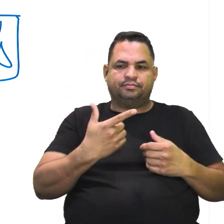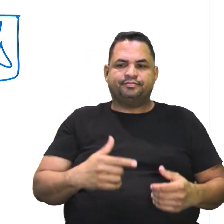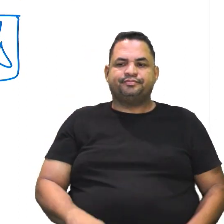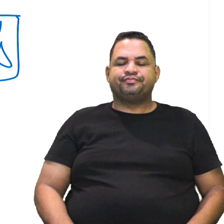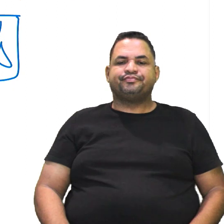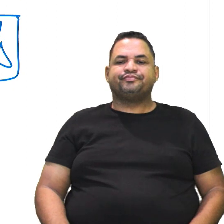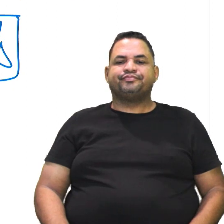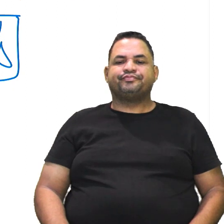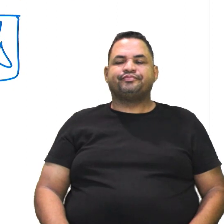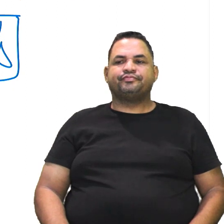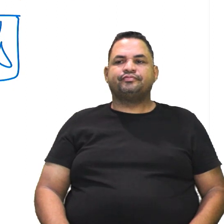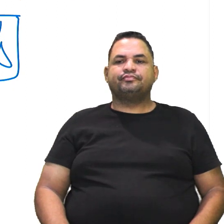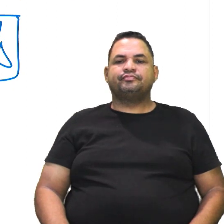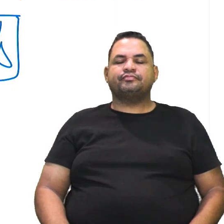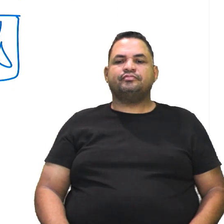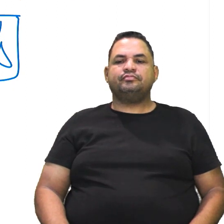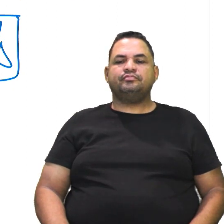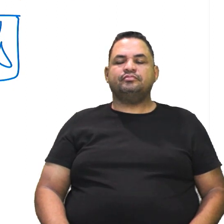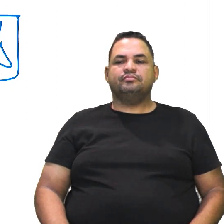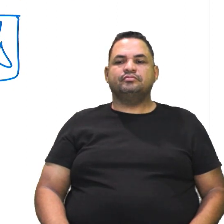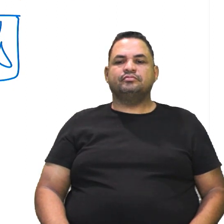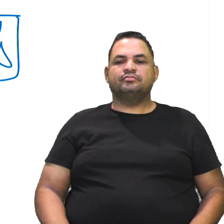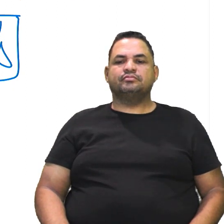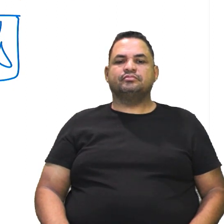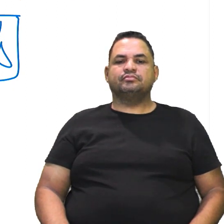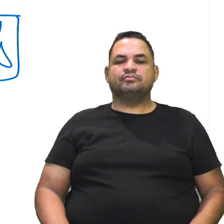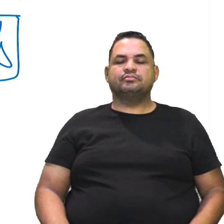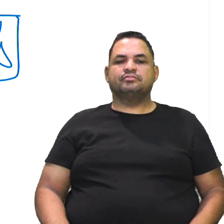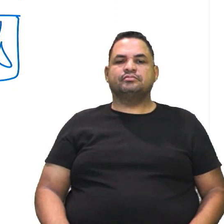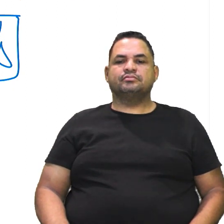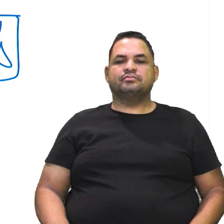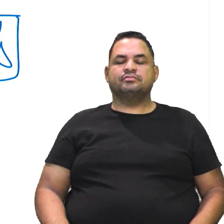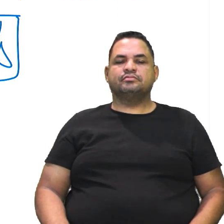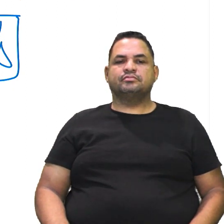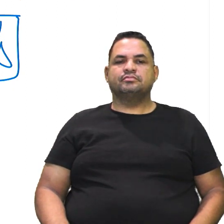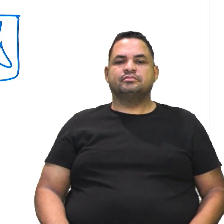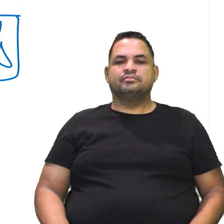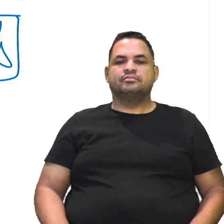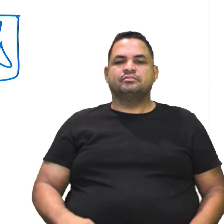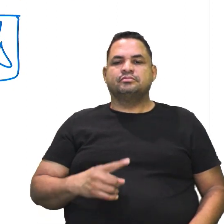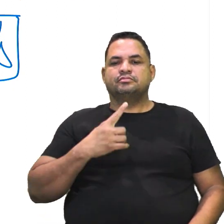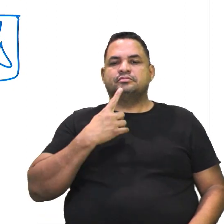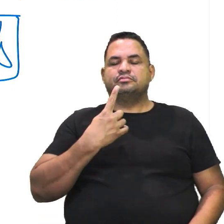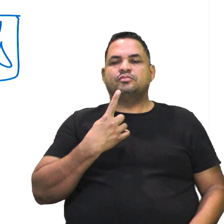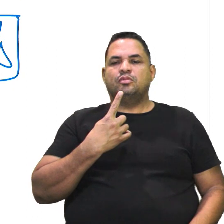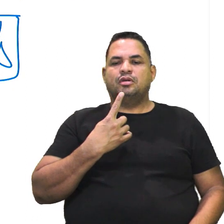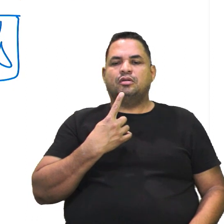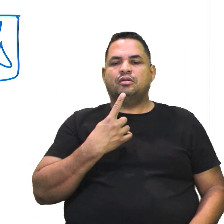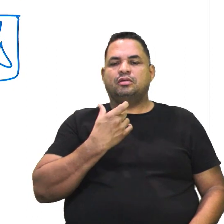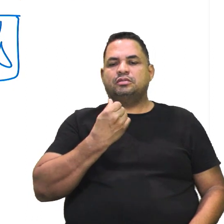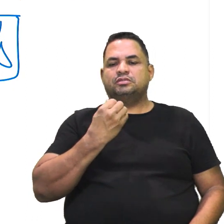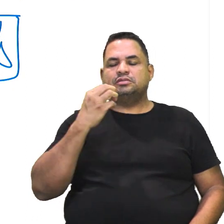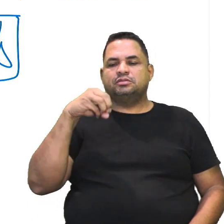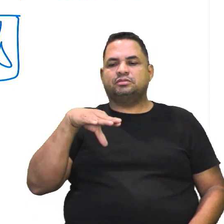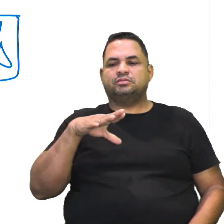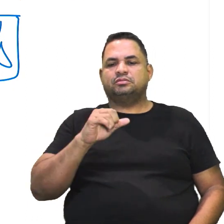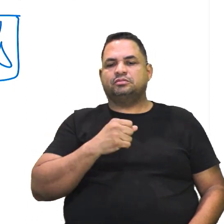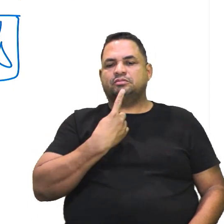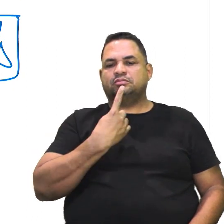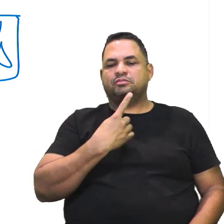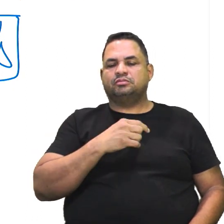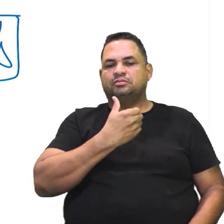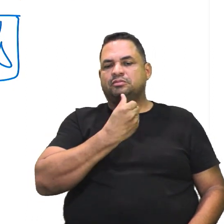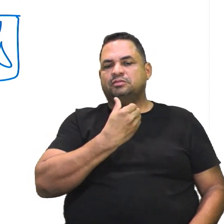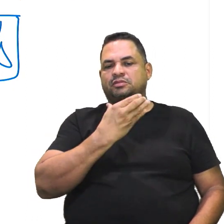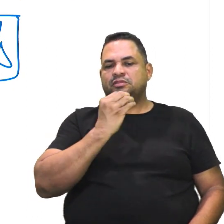quantos segundos? E aí? Bom, uma hora tem 60 minutos. E 1 minuto tem 60 segundos. Ah, então